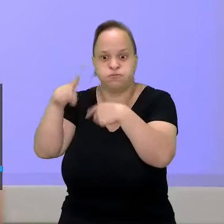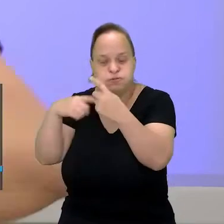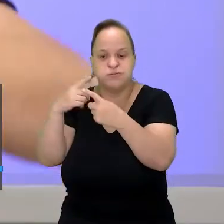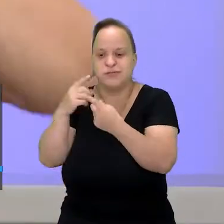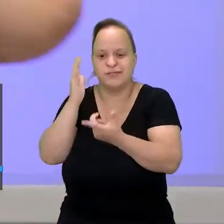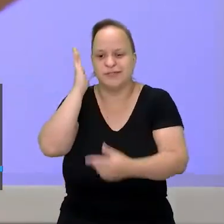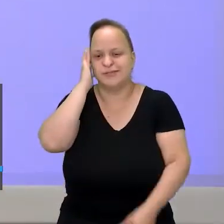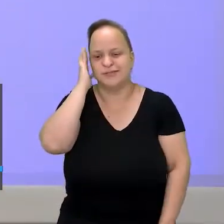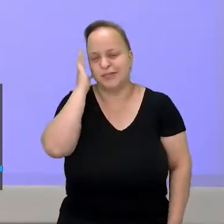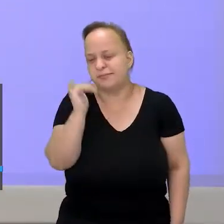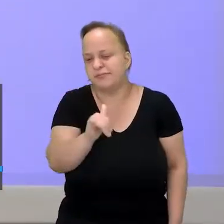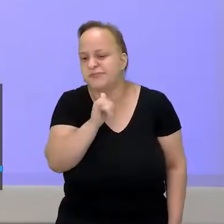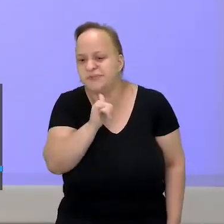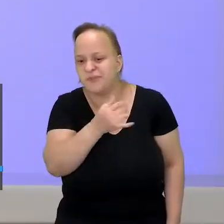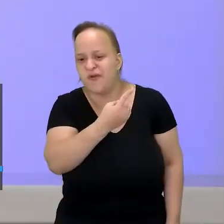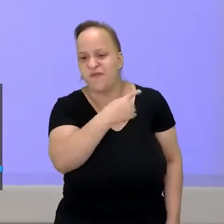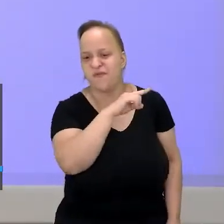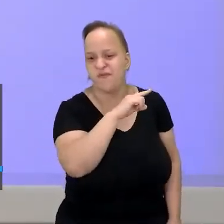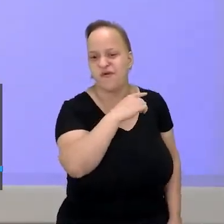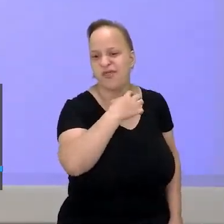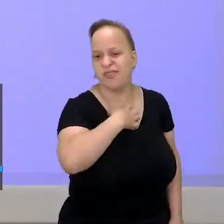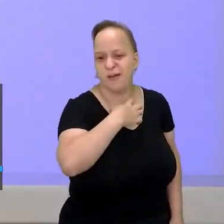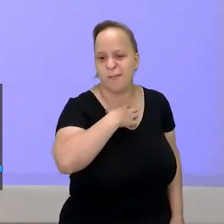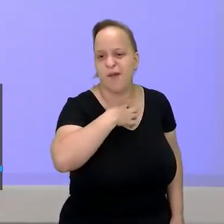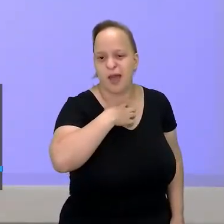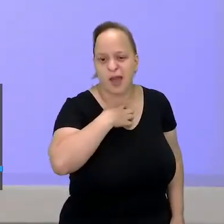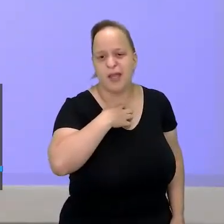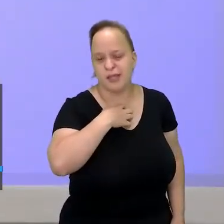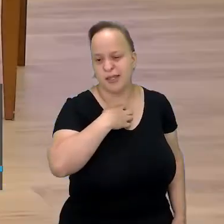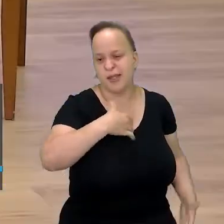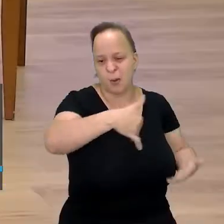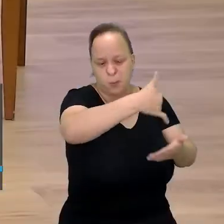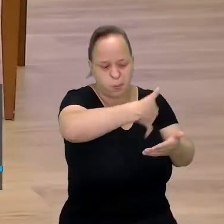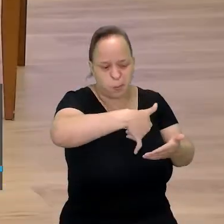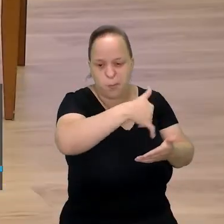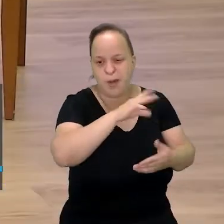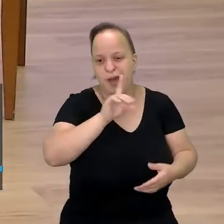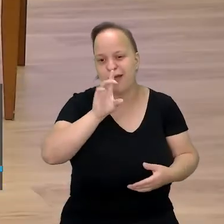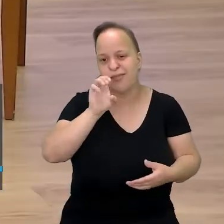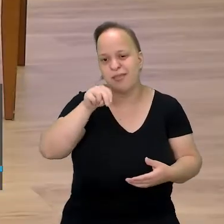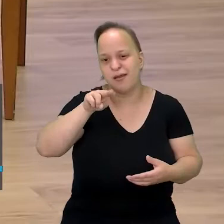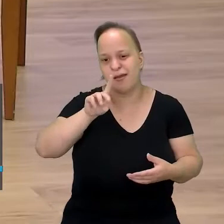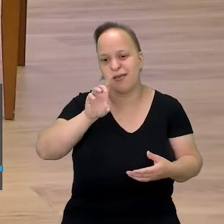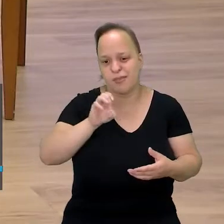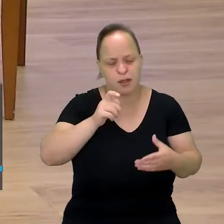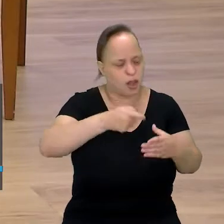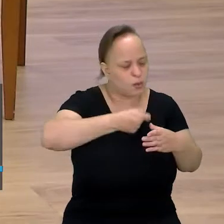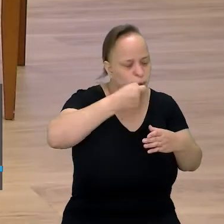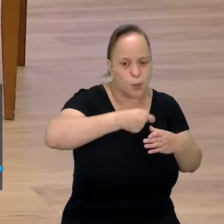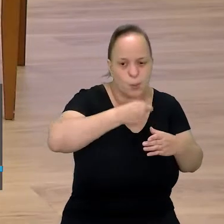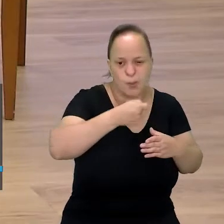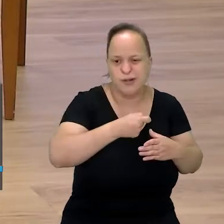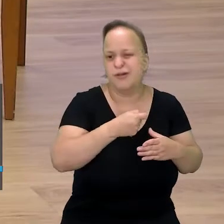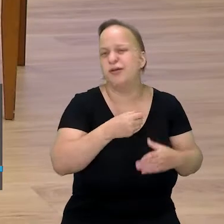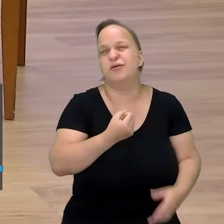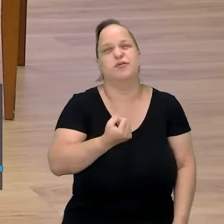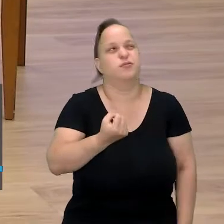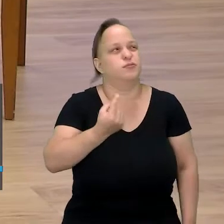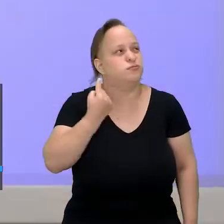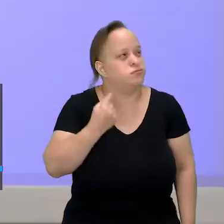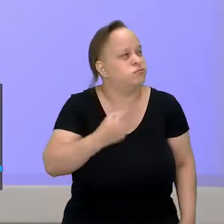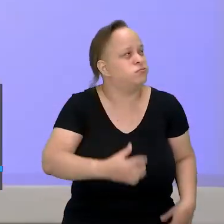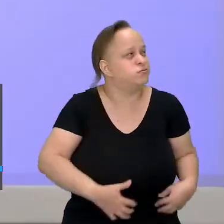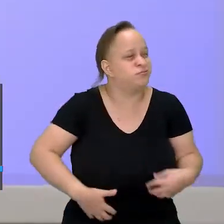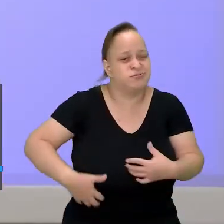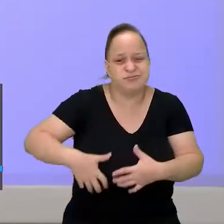de, fui para Bahia, comi dendê, passei mal como se não houvesse amanhã. Seu corpo não está acostumado com esse tipo de alimento. Né? Fui